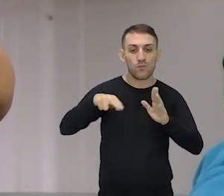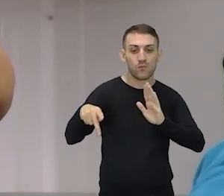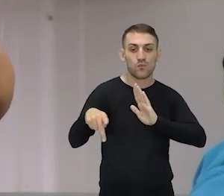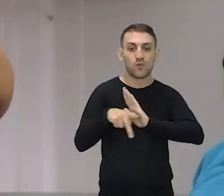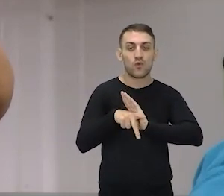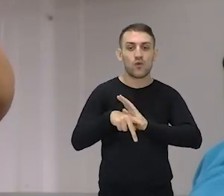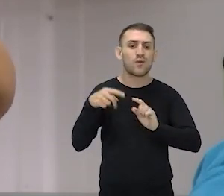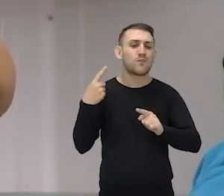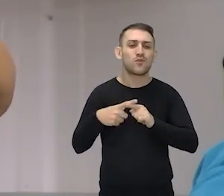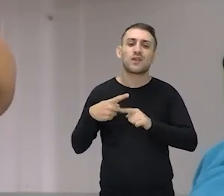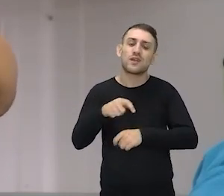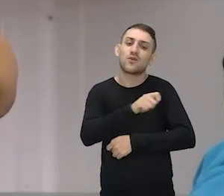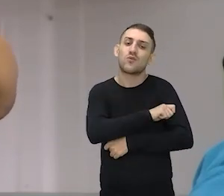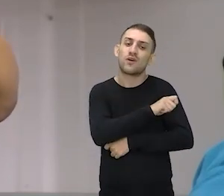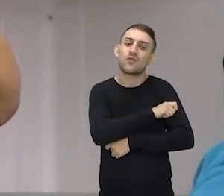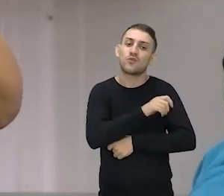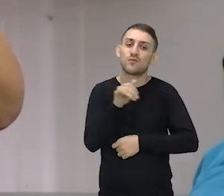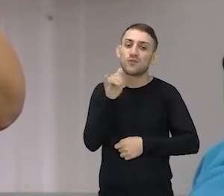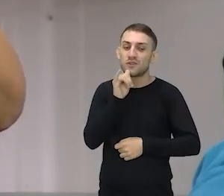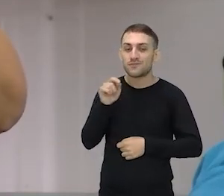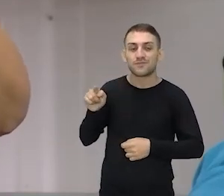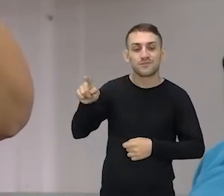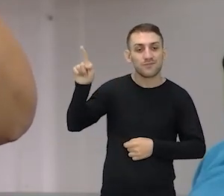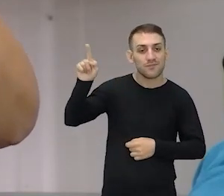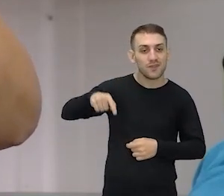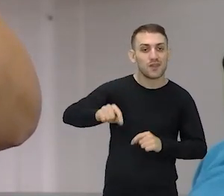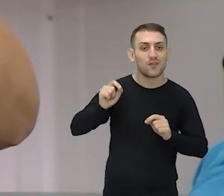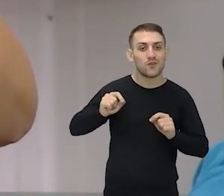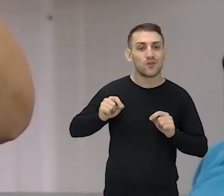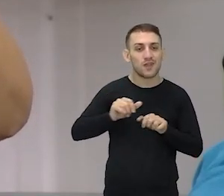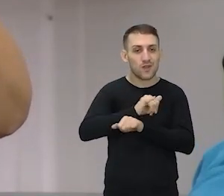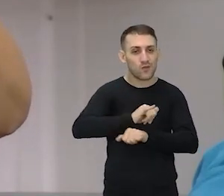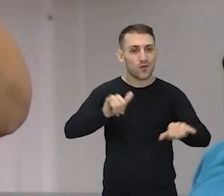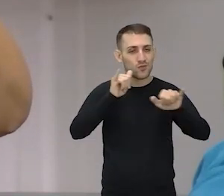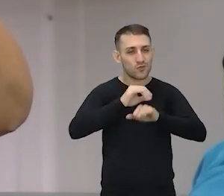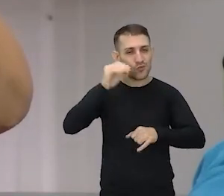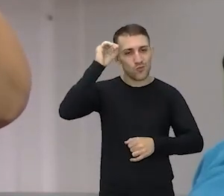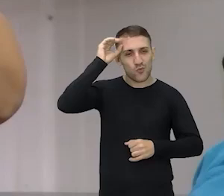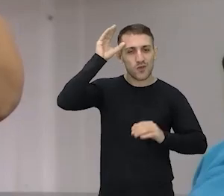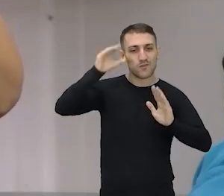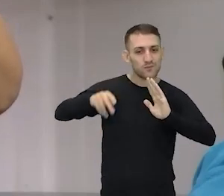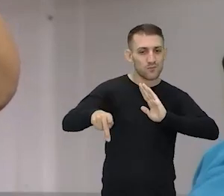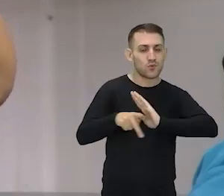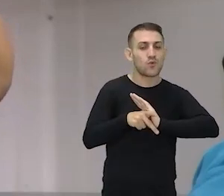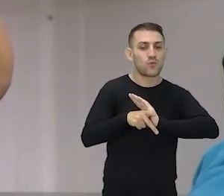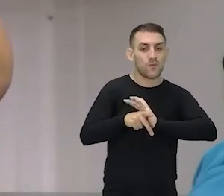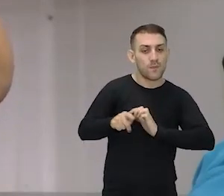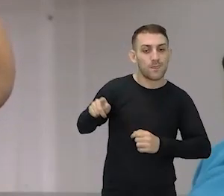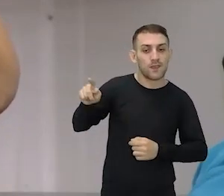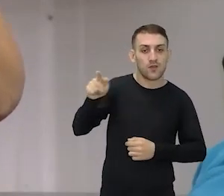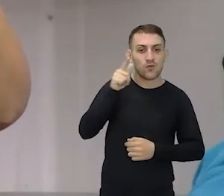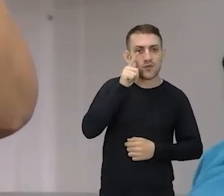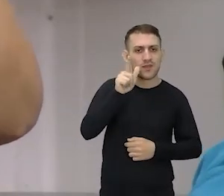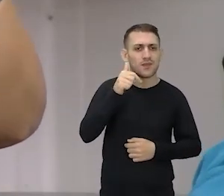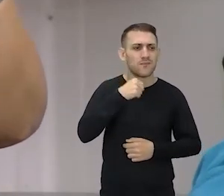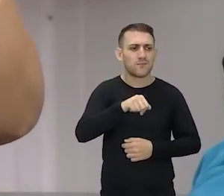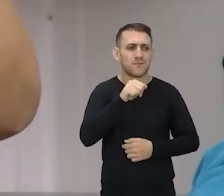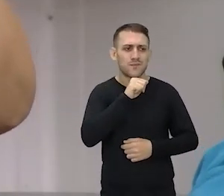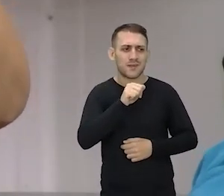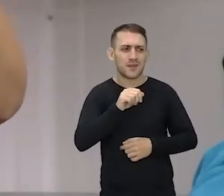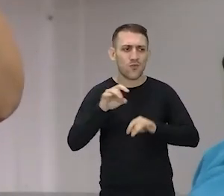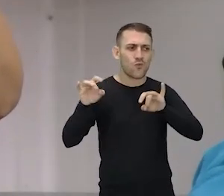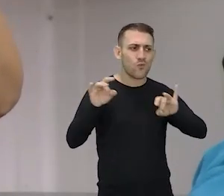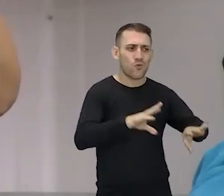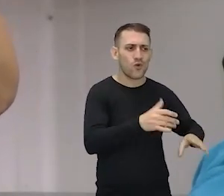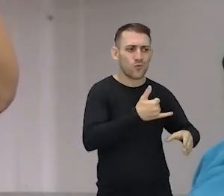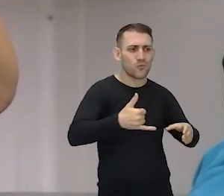é? Porque o aluno, ele é propagador do conhecimento. Ele vai atentar, mãe, não joga mais o óleo